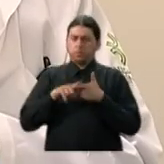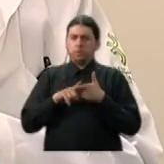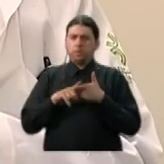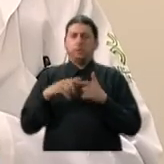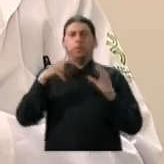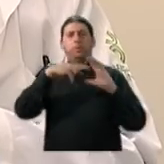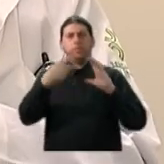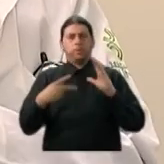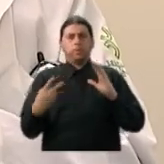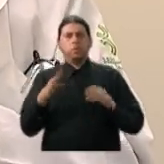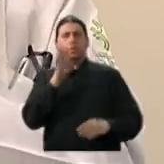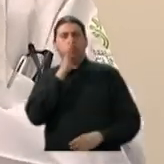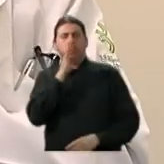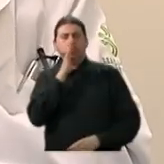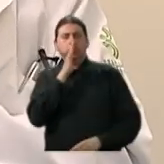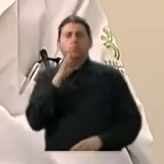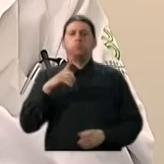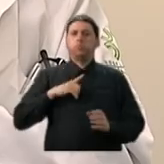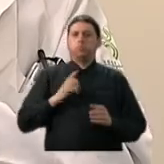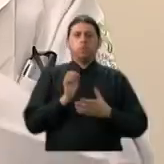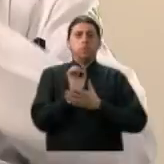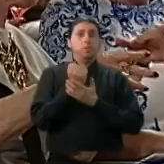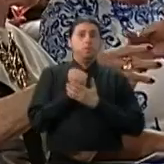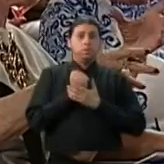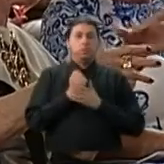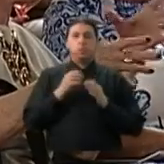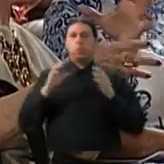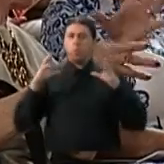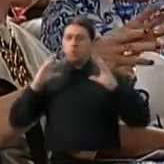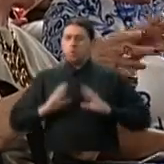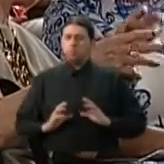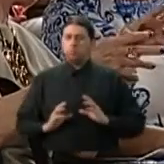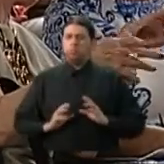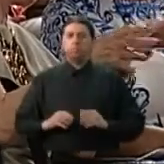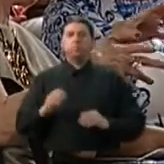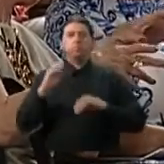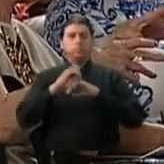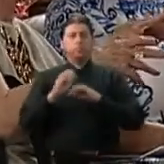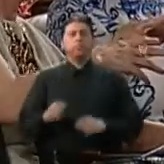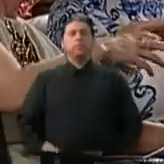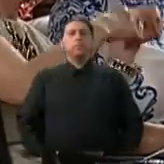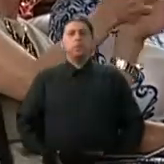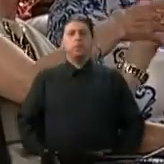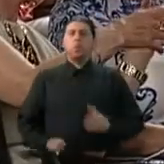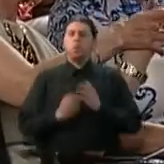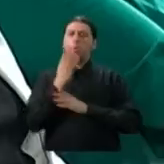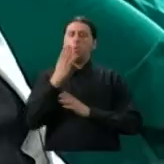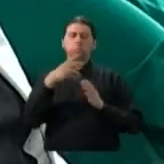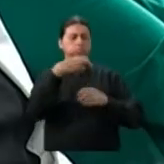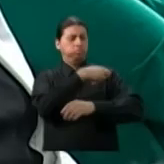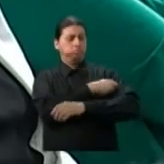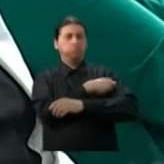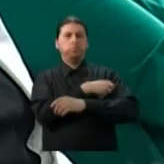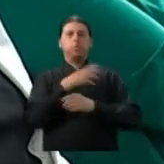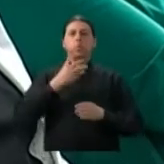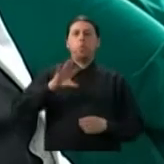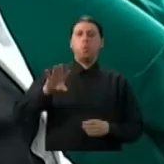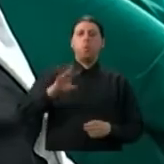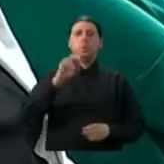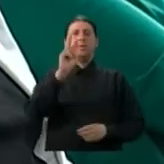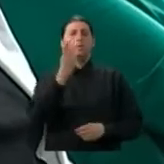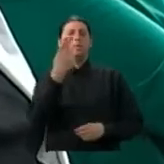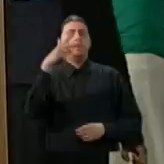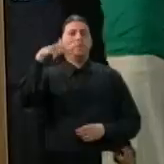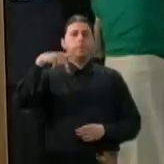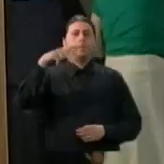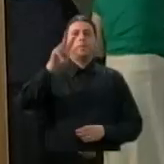é reconhecido pelo anticorpo e aí ele é neutralizado. O lançamento da vacina contra o HPV foi realizado no Rio Grande do